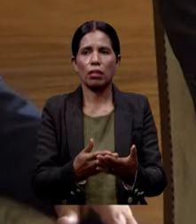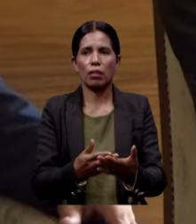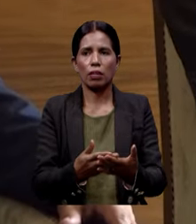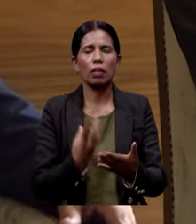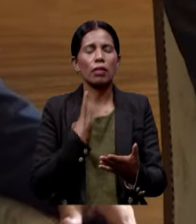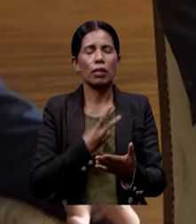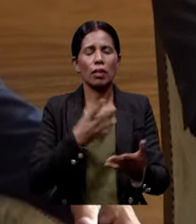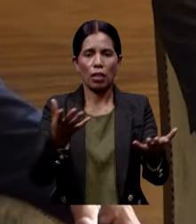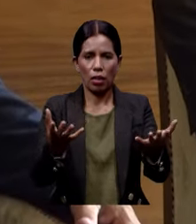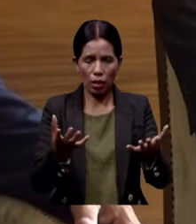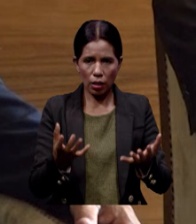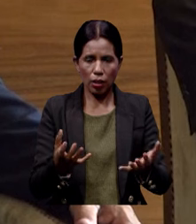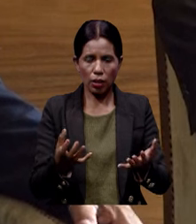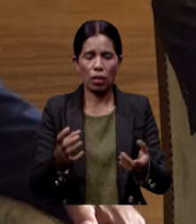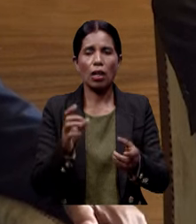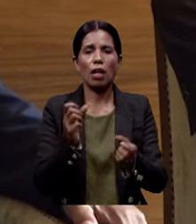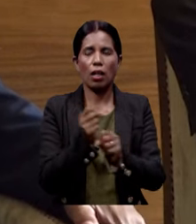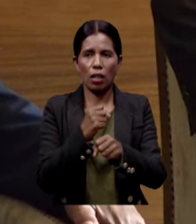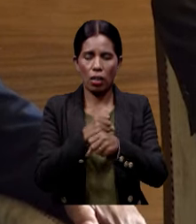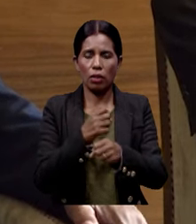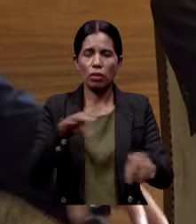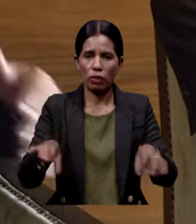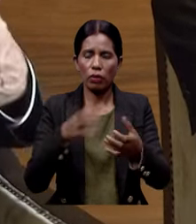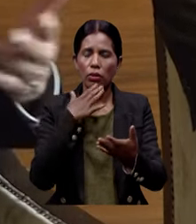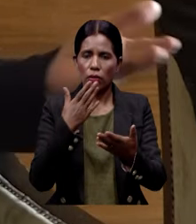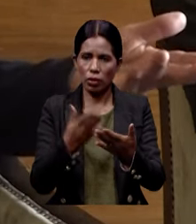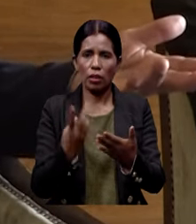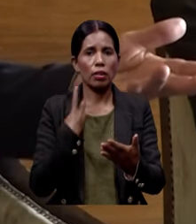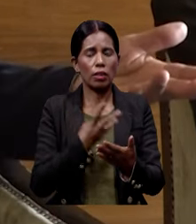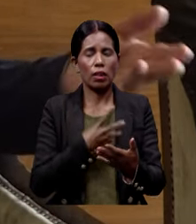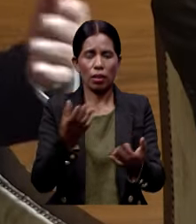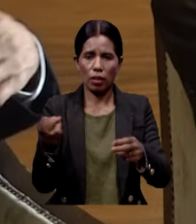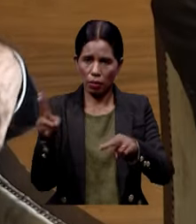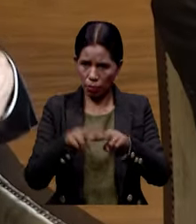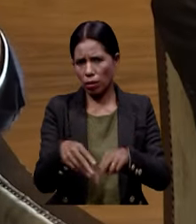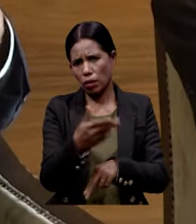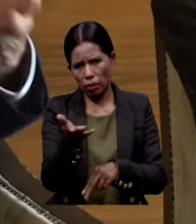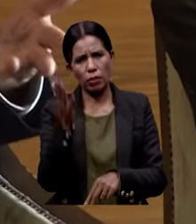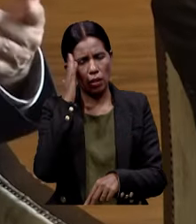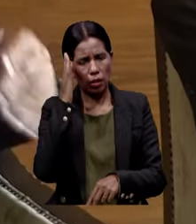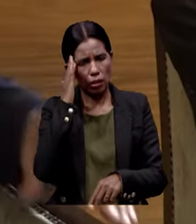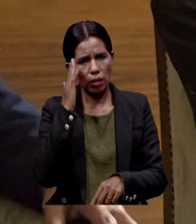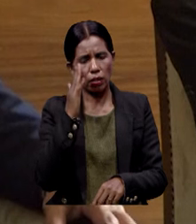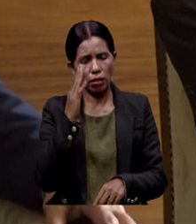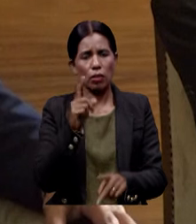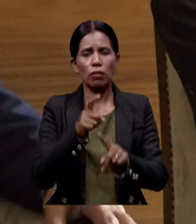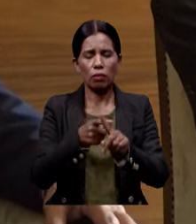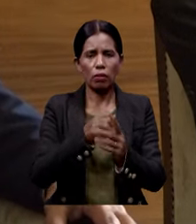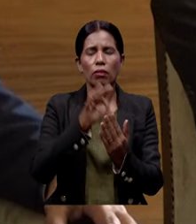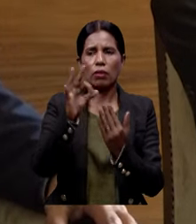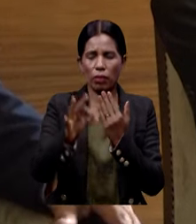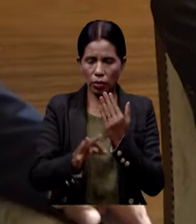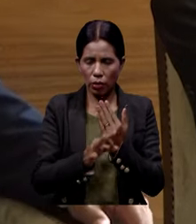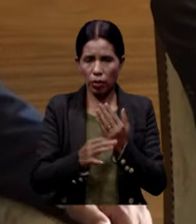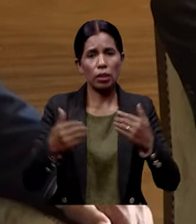aumenta de equilíbrio. E da Atena, em Moça Atena, que até em fevereiro